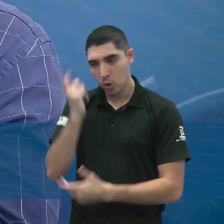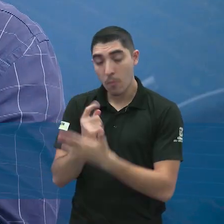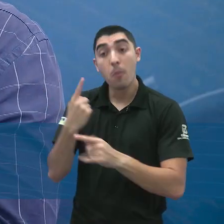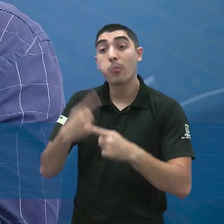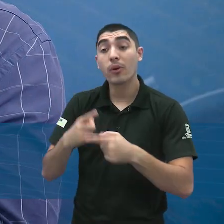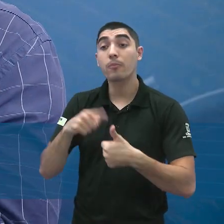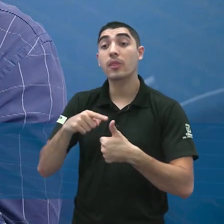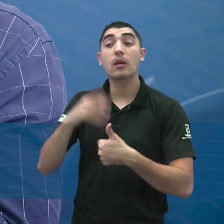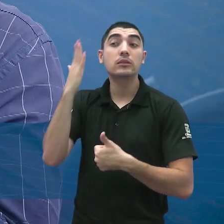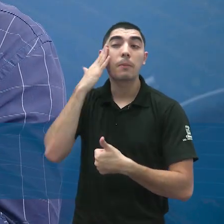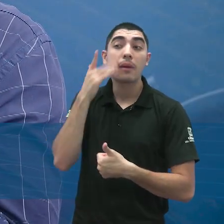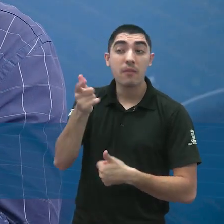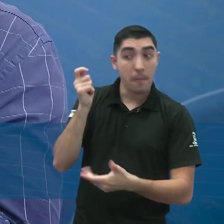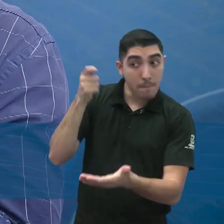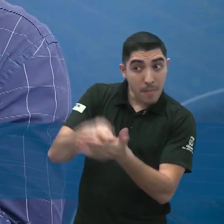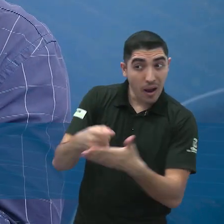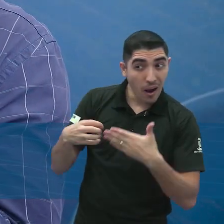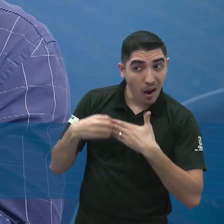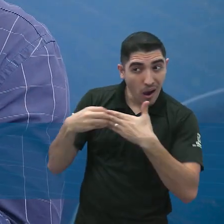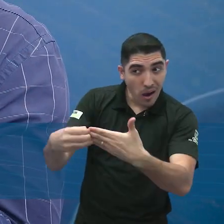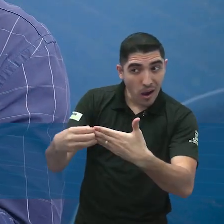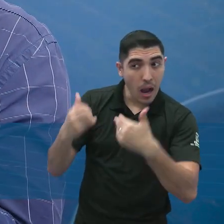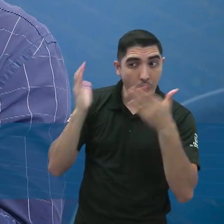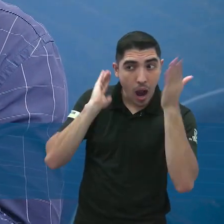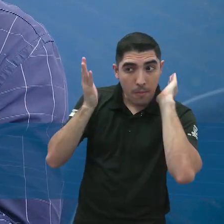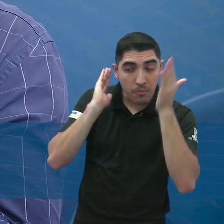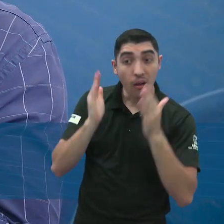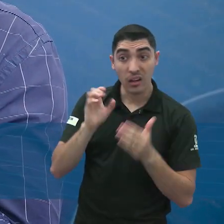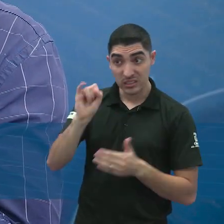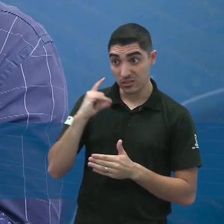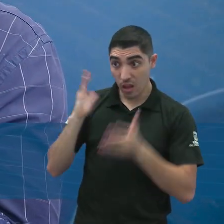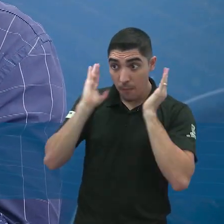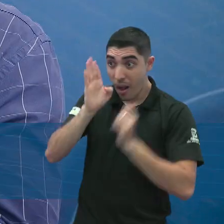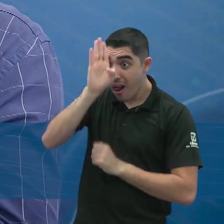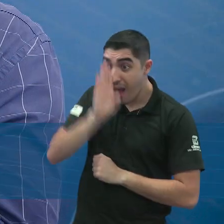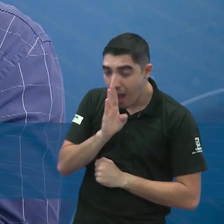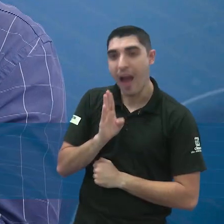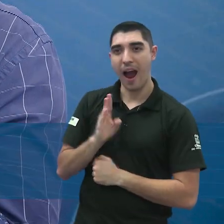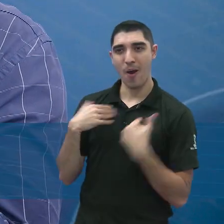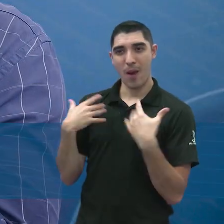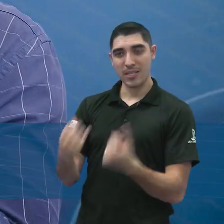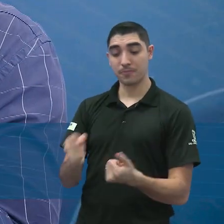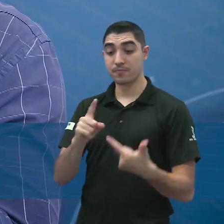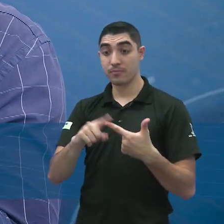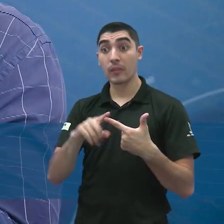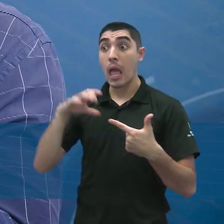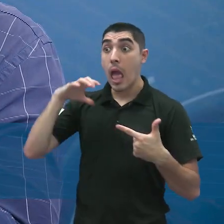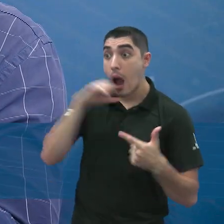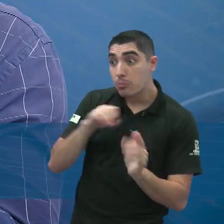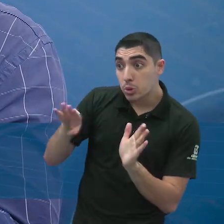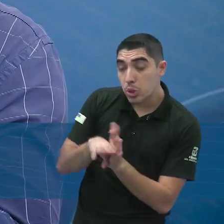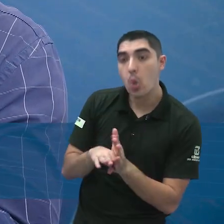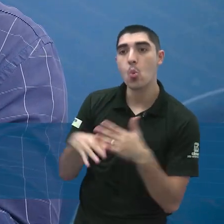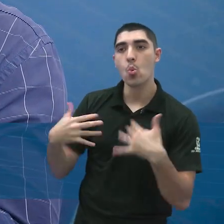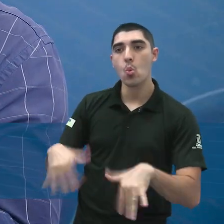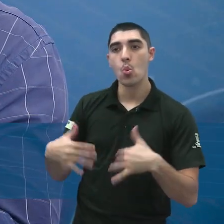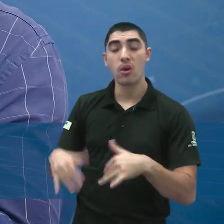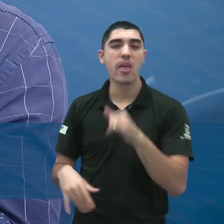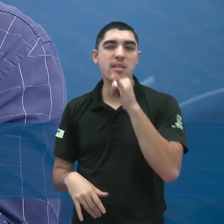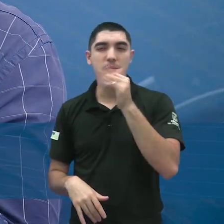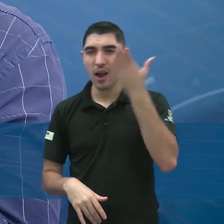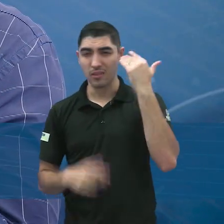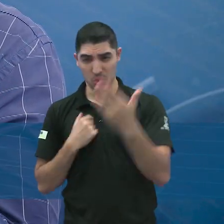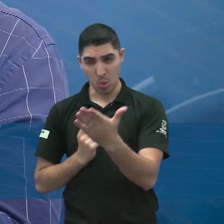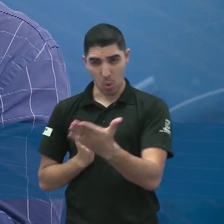fato de preço de frete, ou seja, se a gente coloca lá aquela oferta com frete grátis, e a gente consegue entregar rápido para o público. Hoje, antigamente,